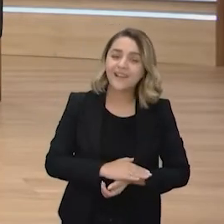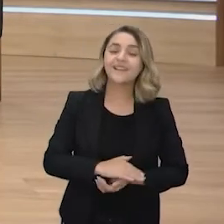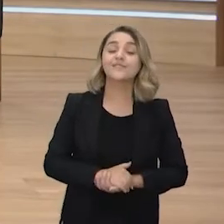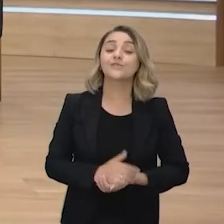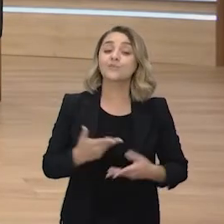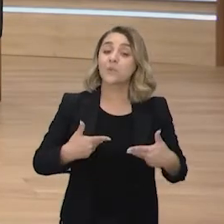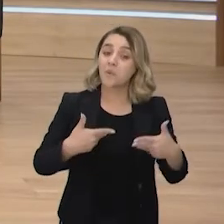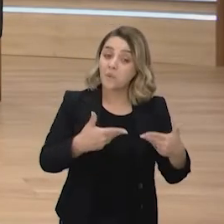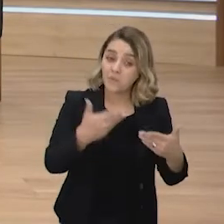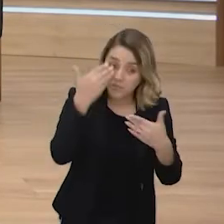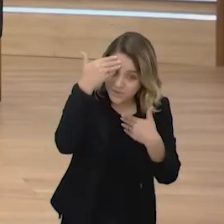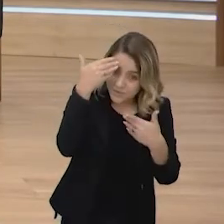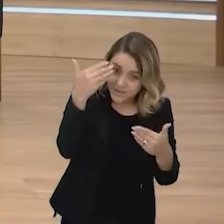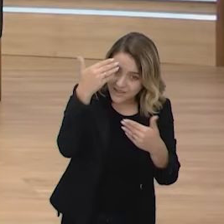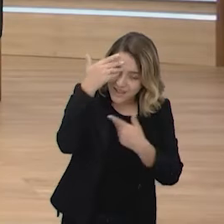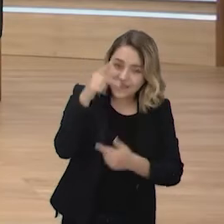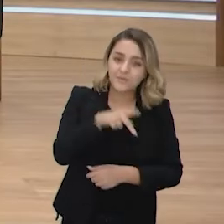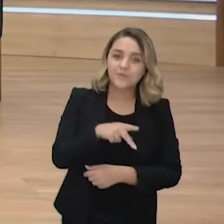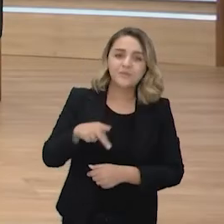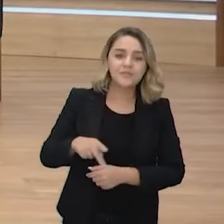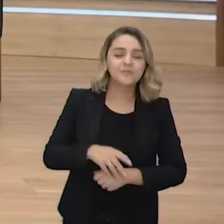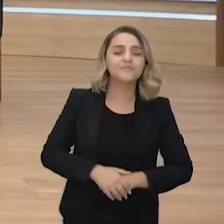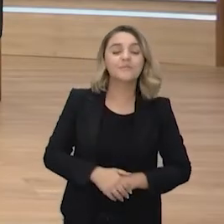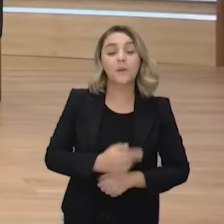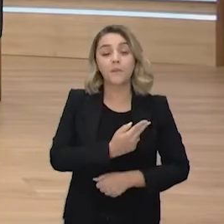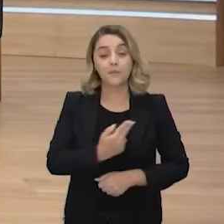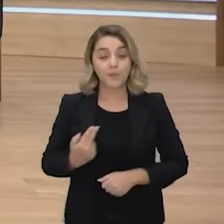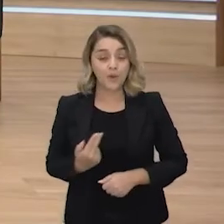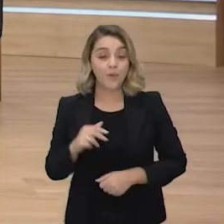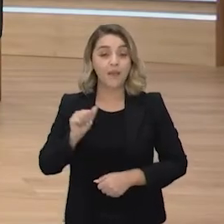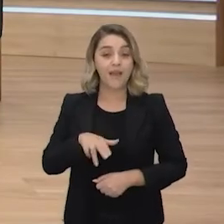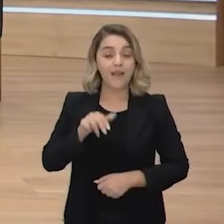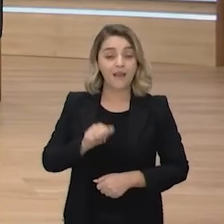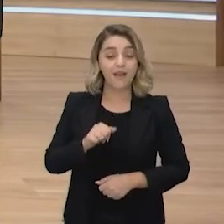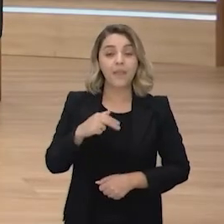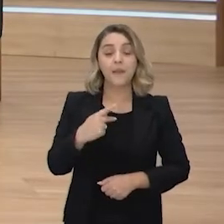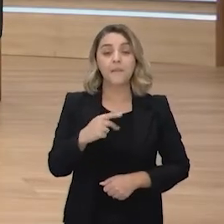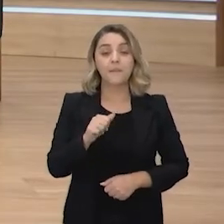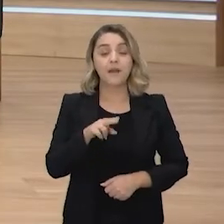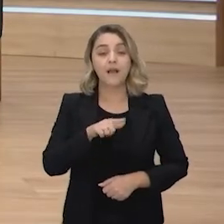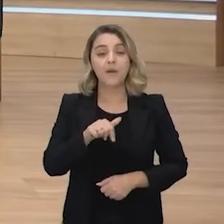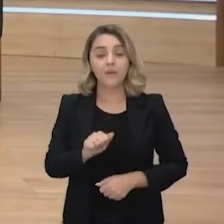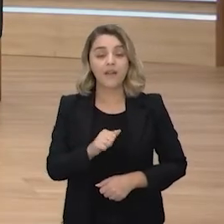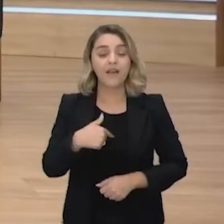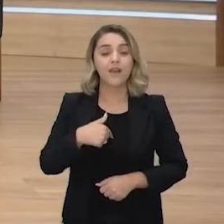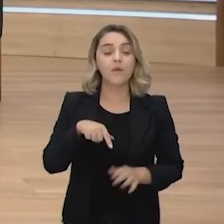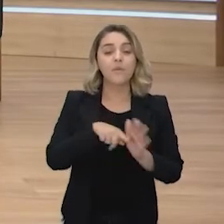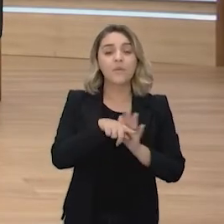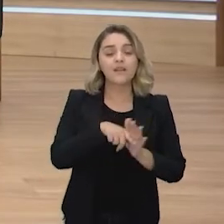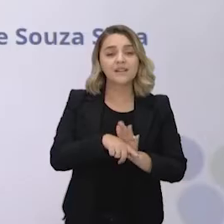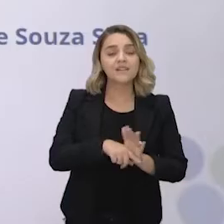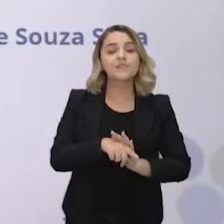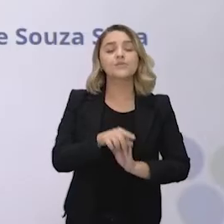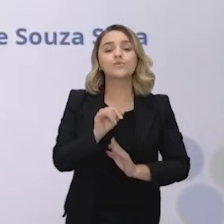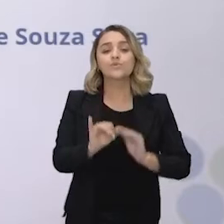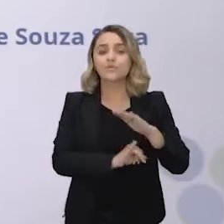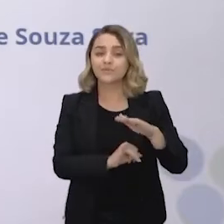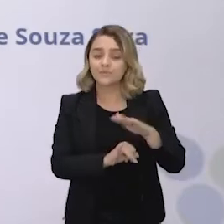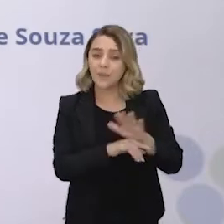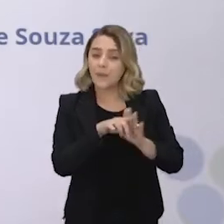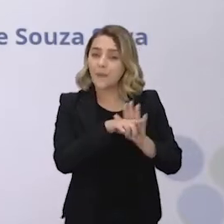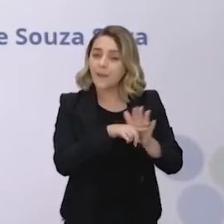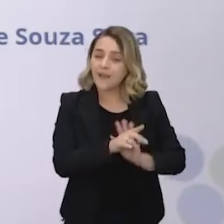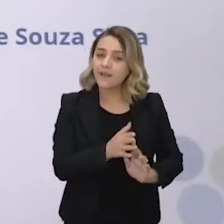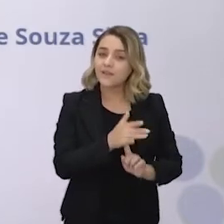pelo convite, professora Viviane. Meu nome é Ana Paula, eu sou pesquisadora do Instituto de Pesquisas Tecnológicas aqui do estado de São Paulo.